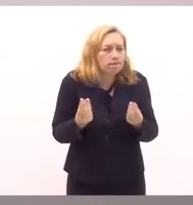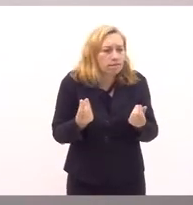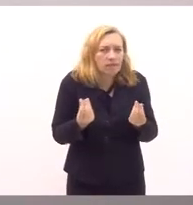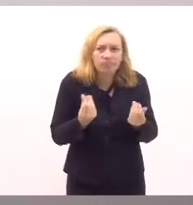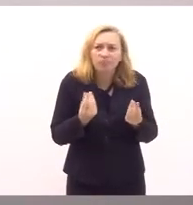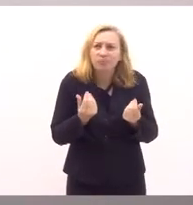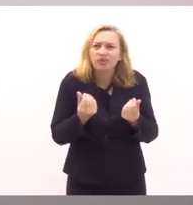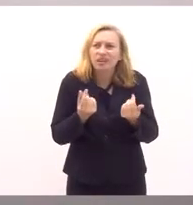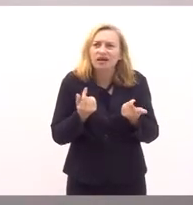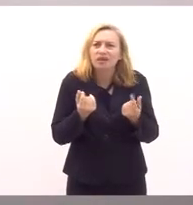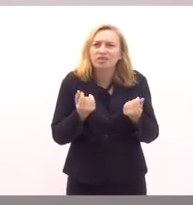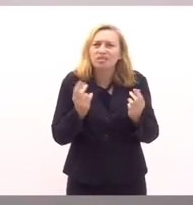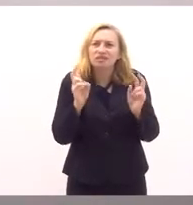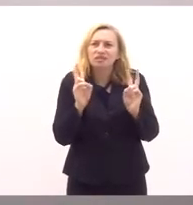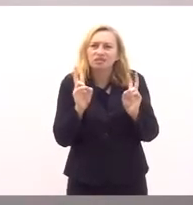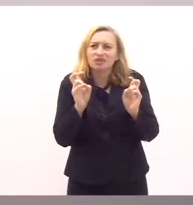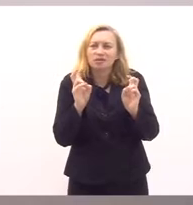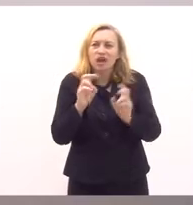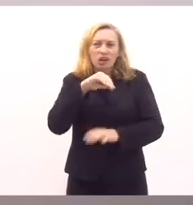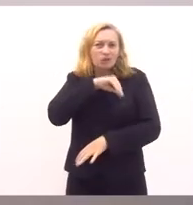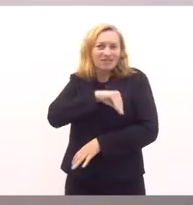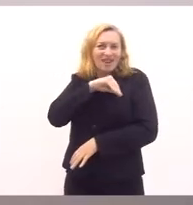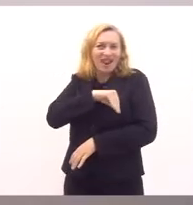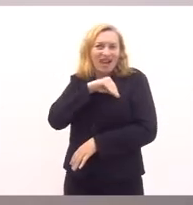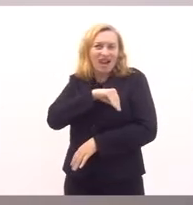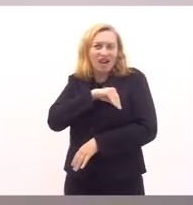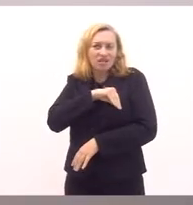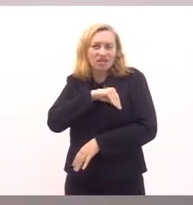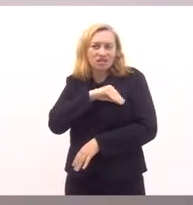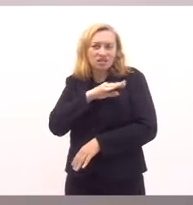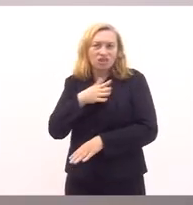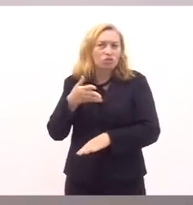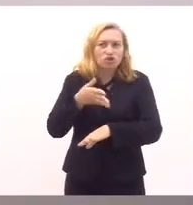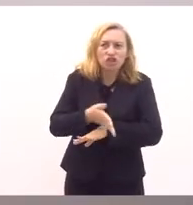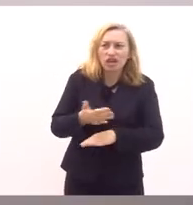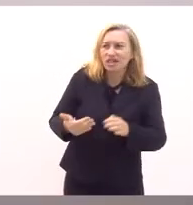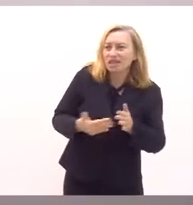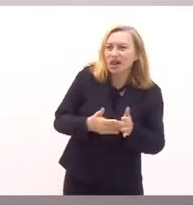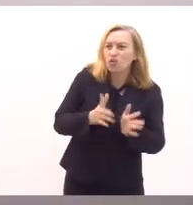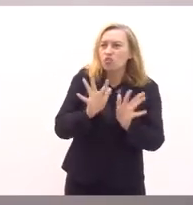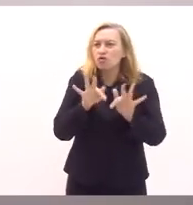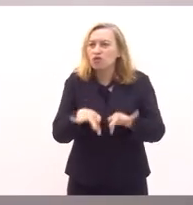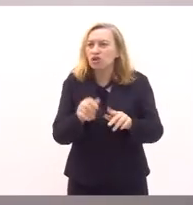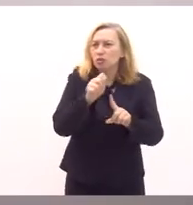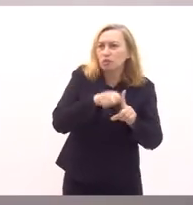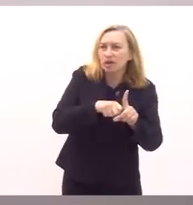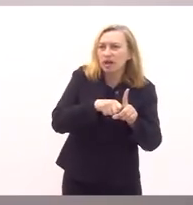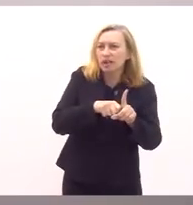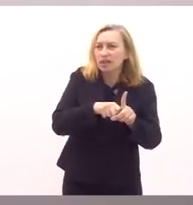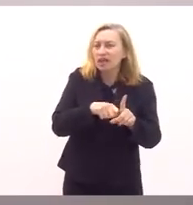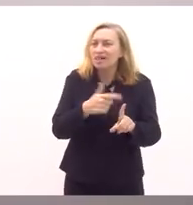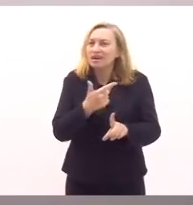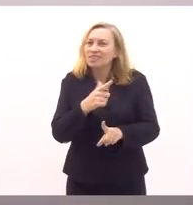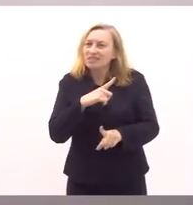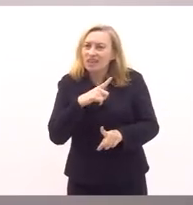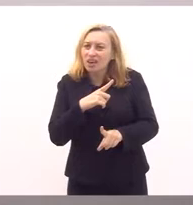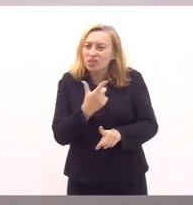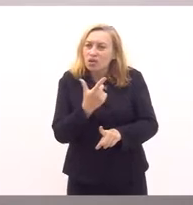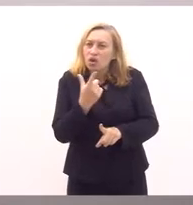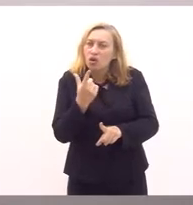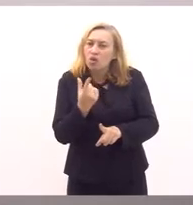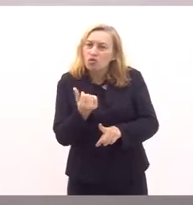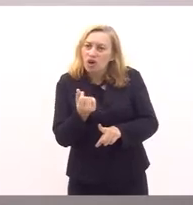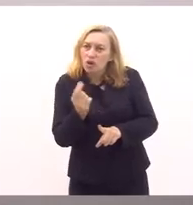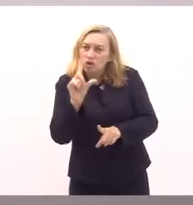esse dilema, né, de um salário que não chega até o fim do mês, de um salário que tem o seu valor real diminuído